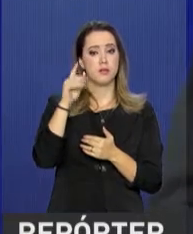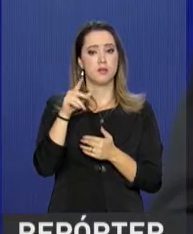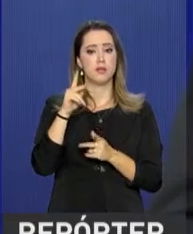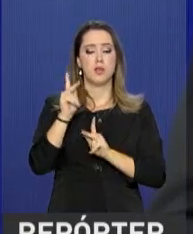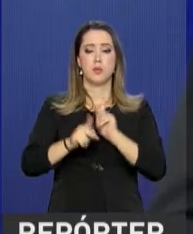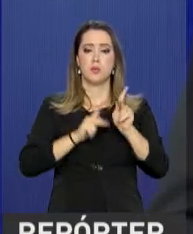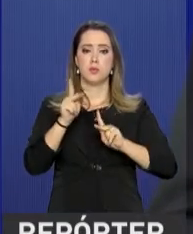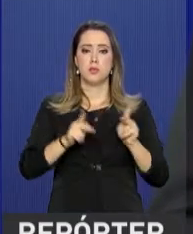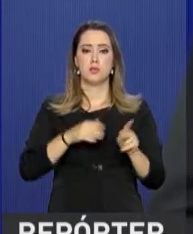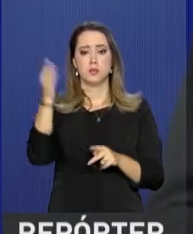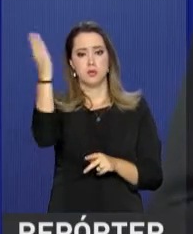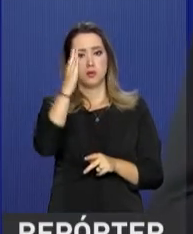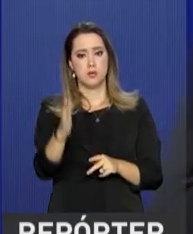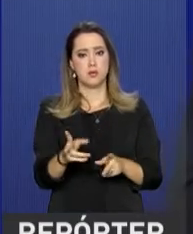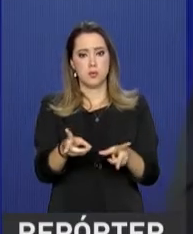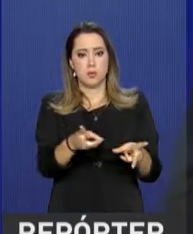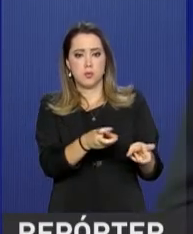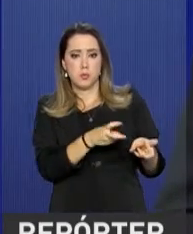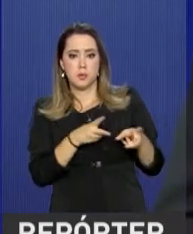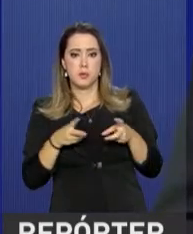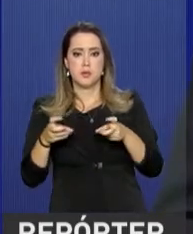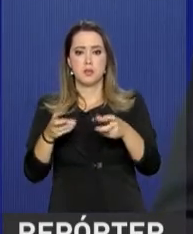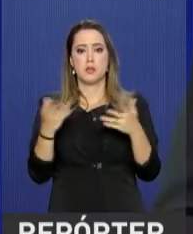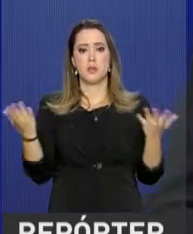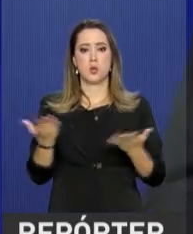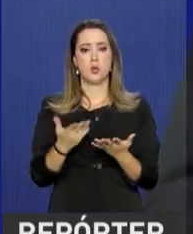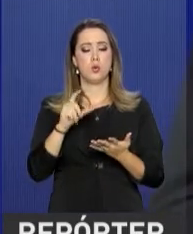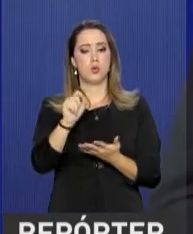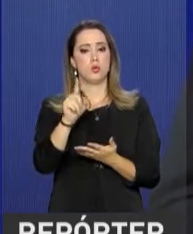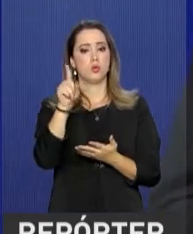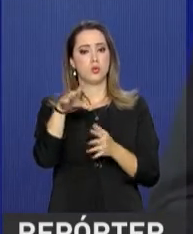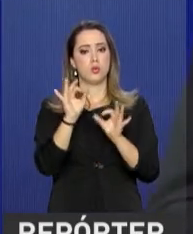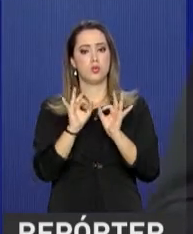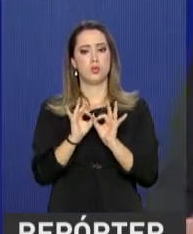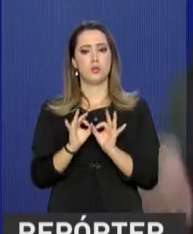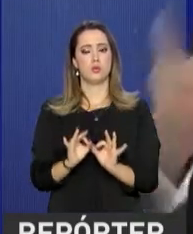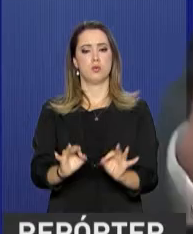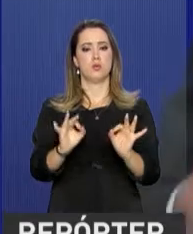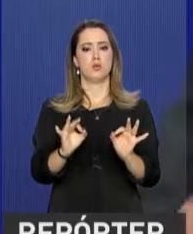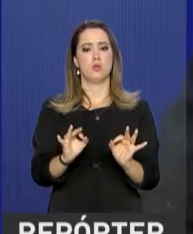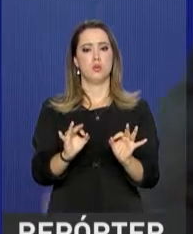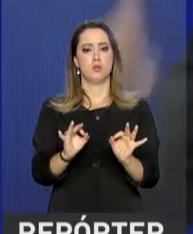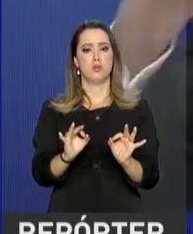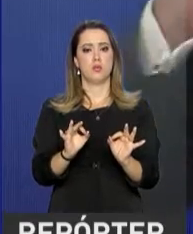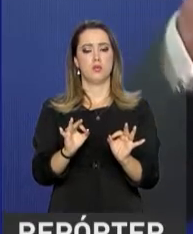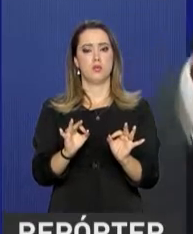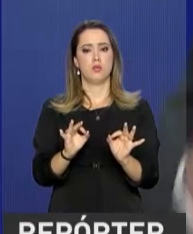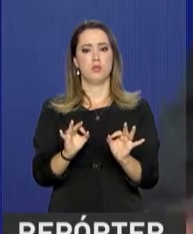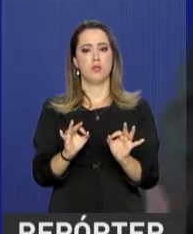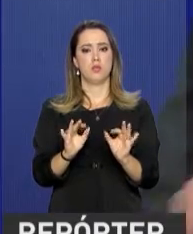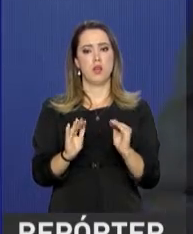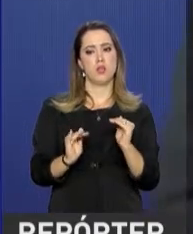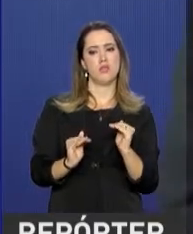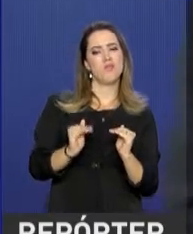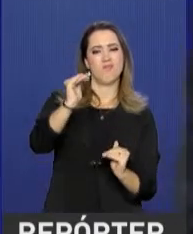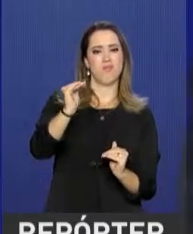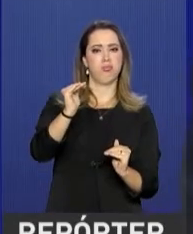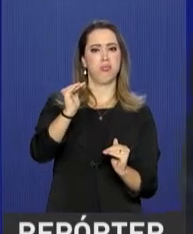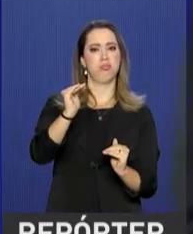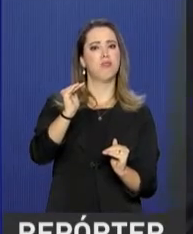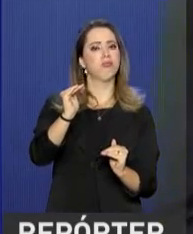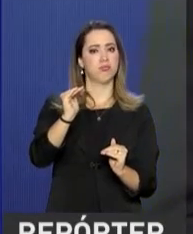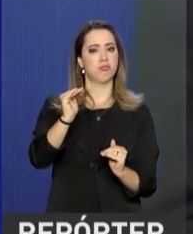povo brasileiro percebe que o sistema atual é justo é injusto insustentável